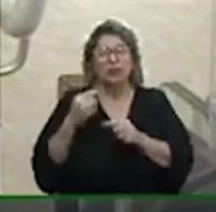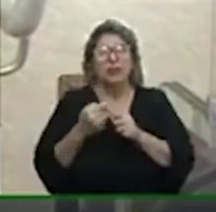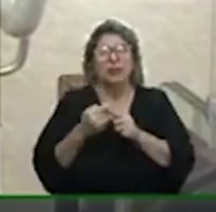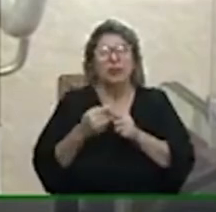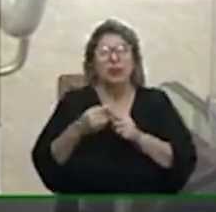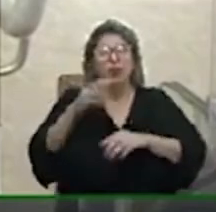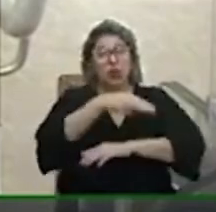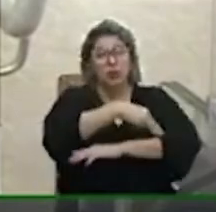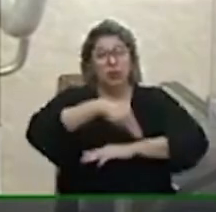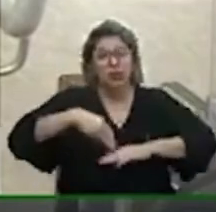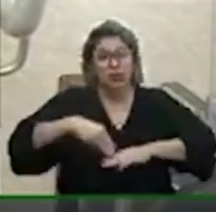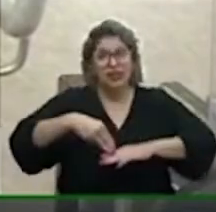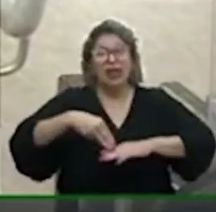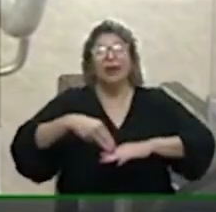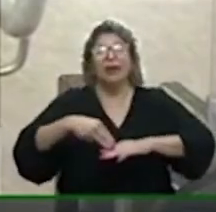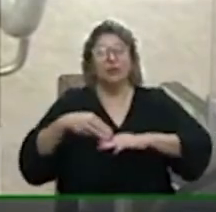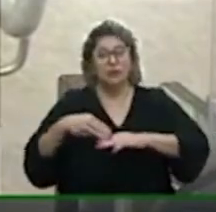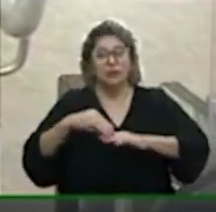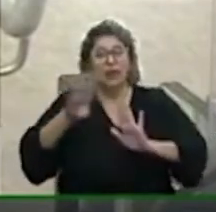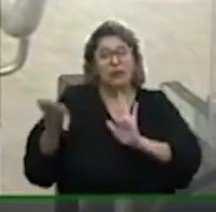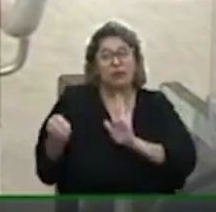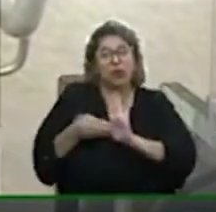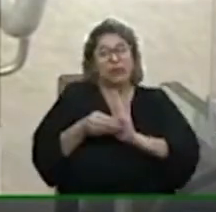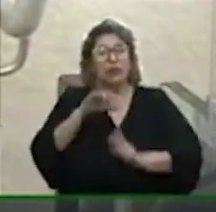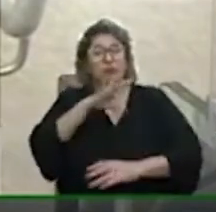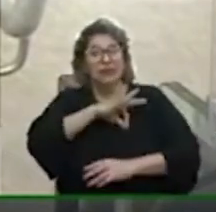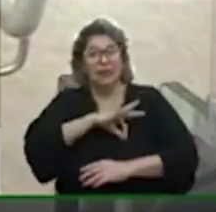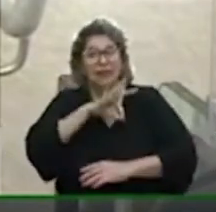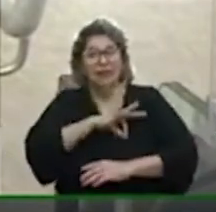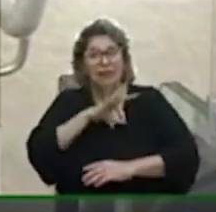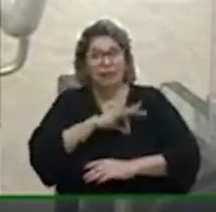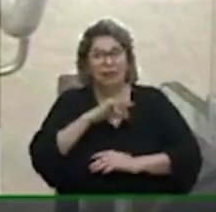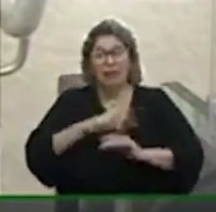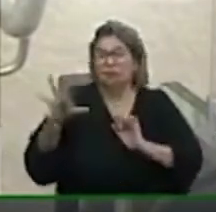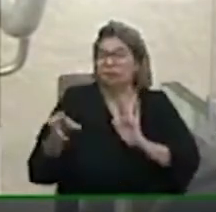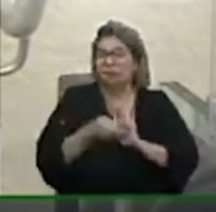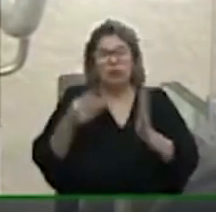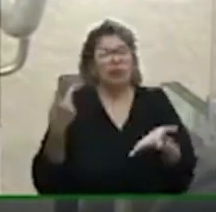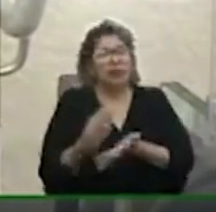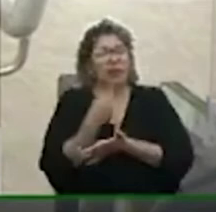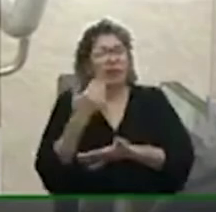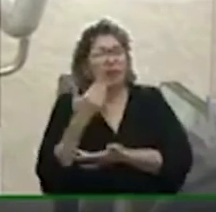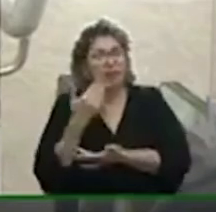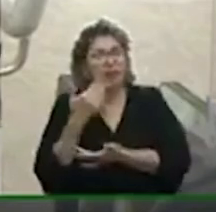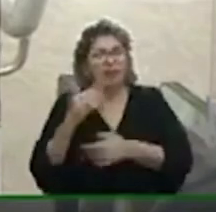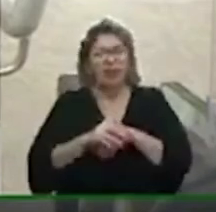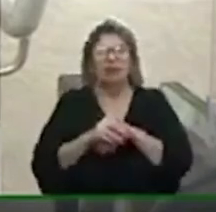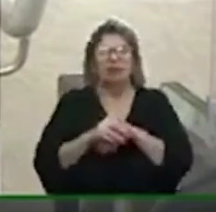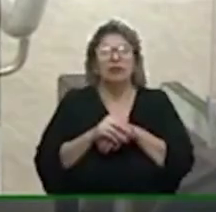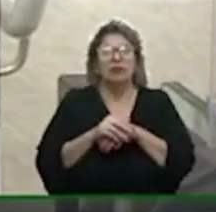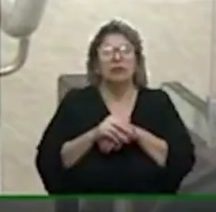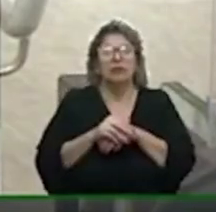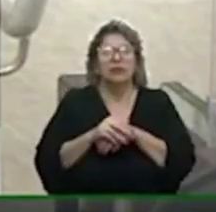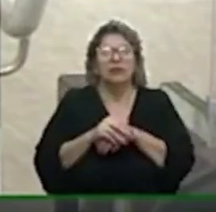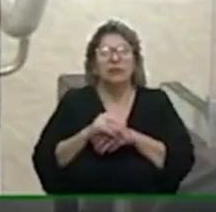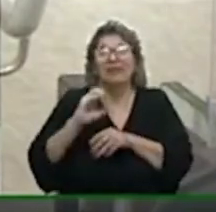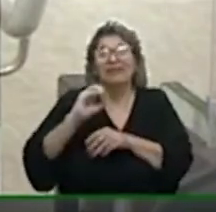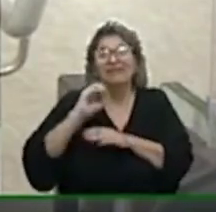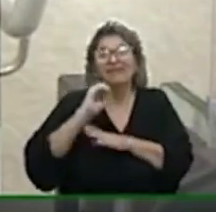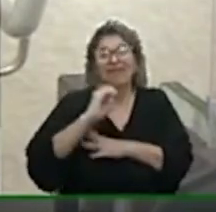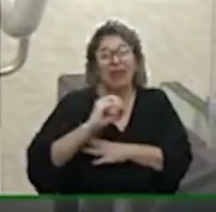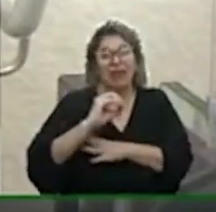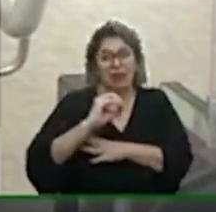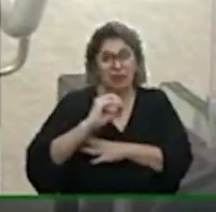quando o magistério tem reposição embora Toda torta aquela reposição ficarão com